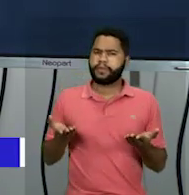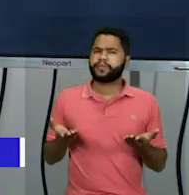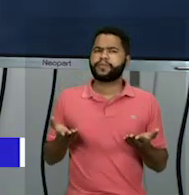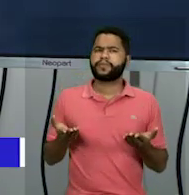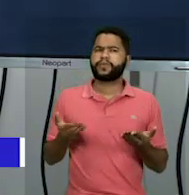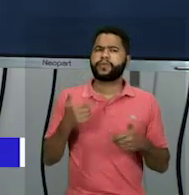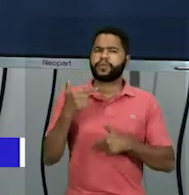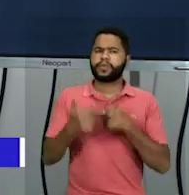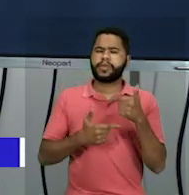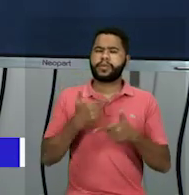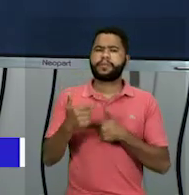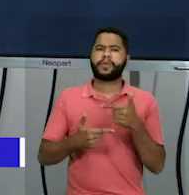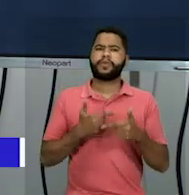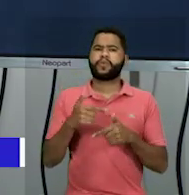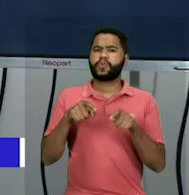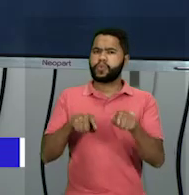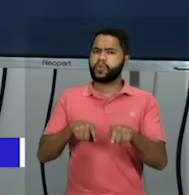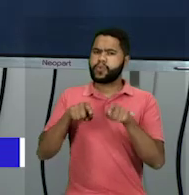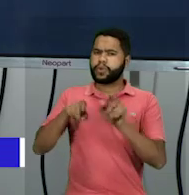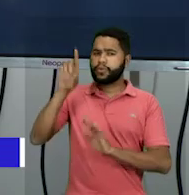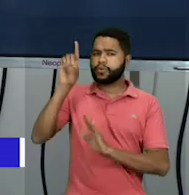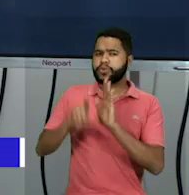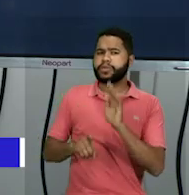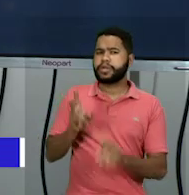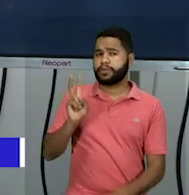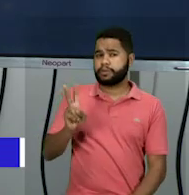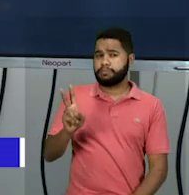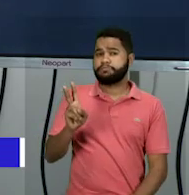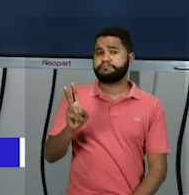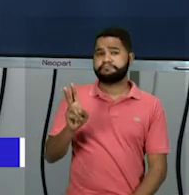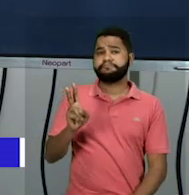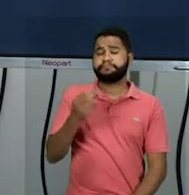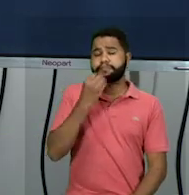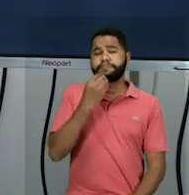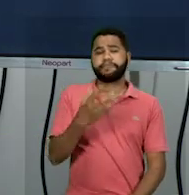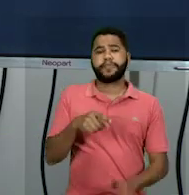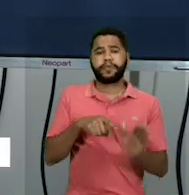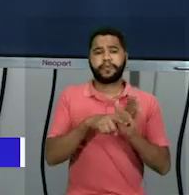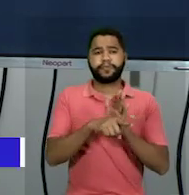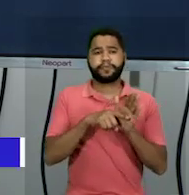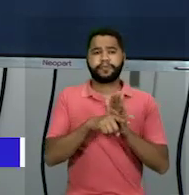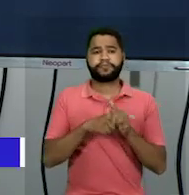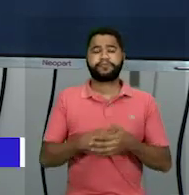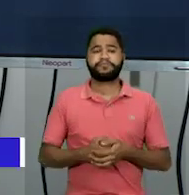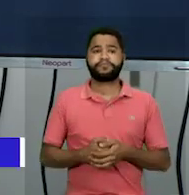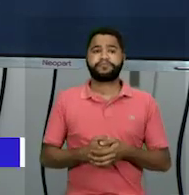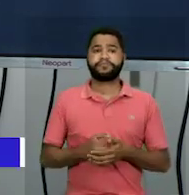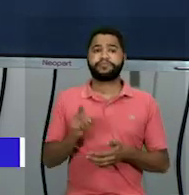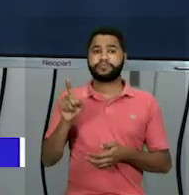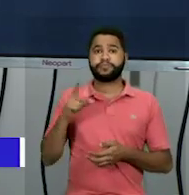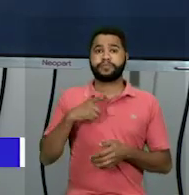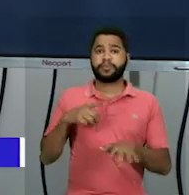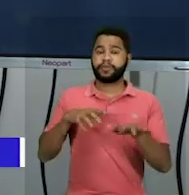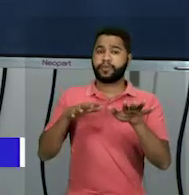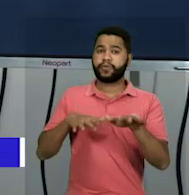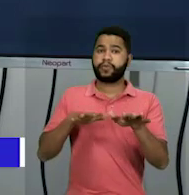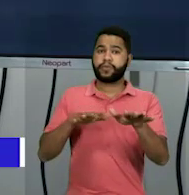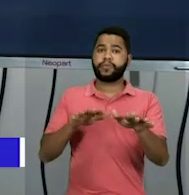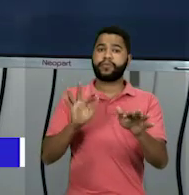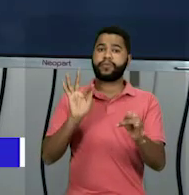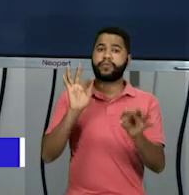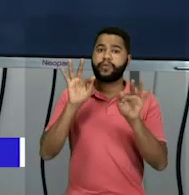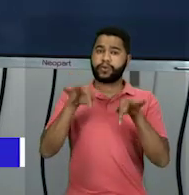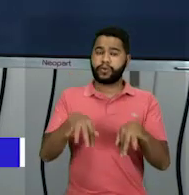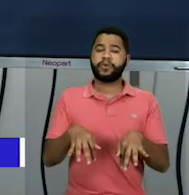o trabalhador rural teria os mesmos direitos? Vale a pena essa pesquisa aí, hein, galera? Então, aqui nós temos um movimento no finalzinho